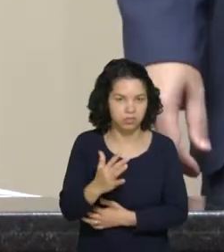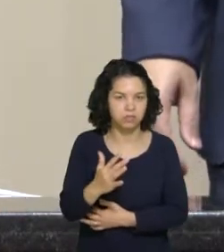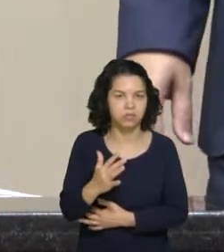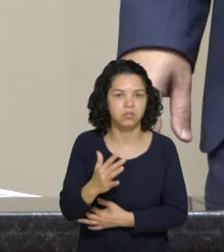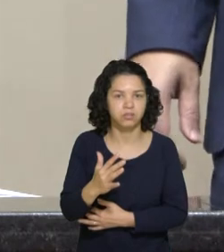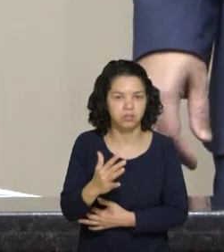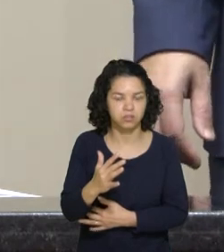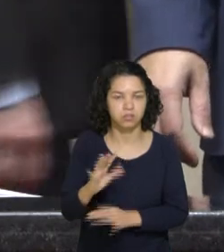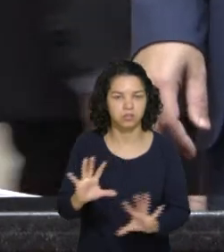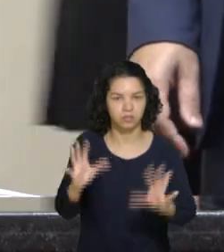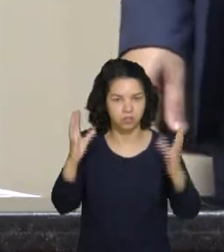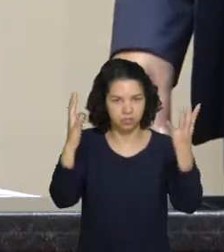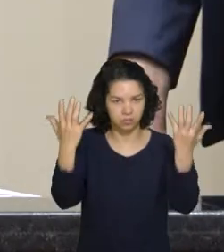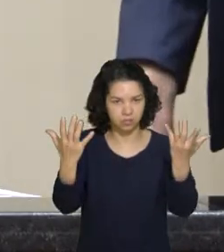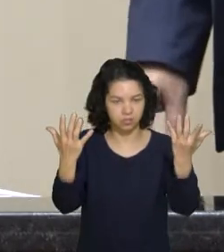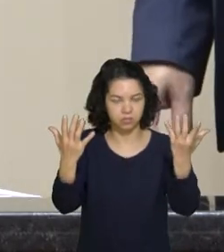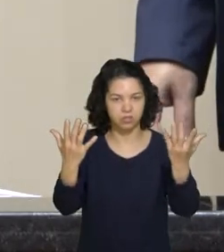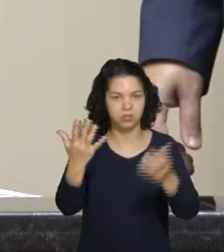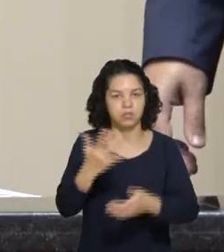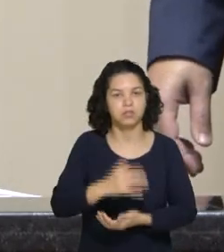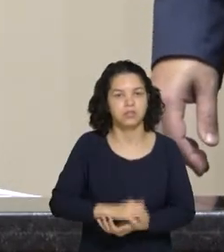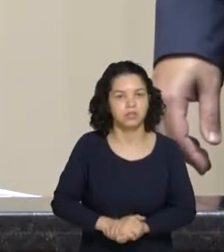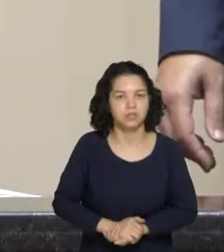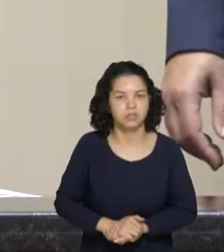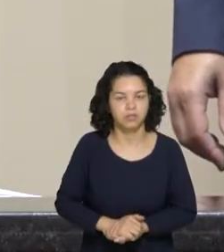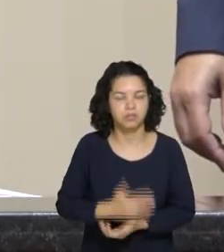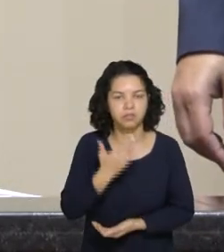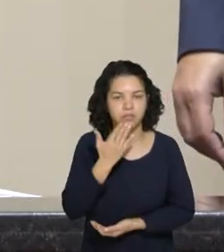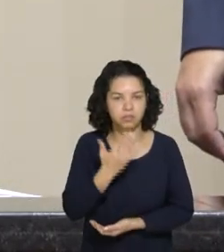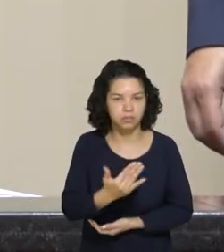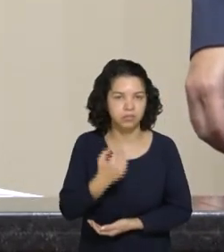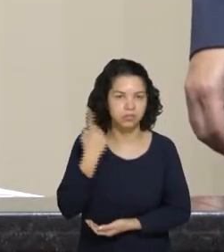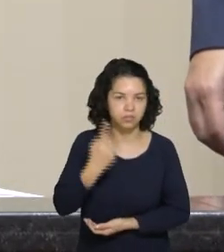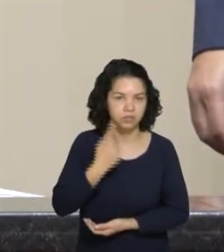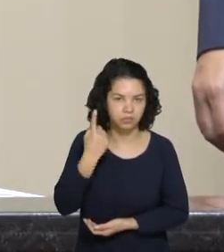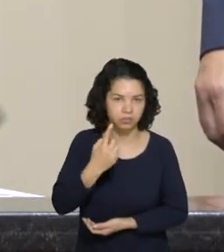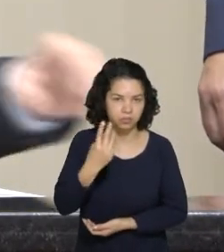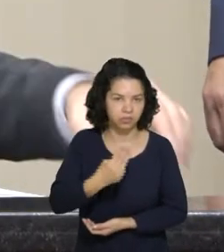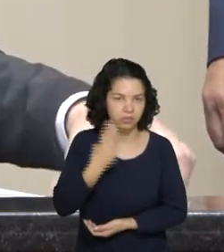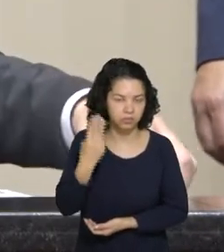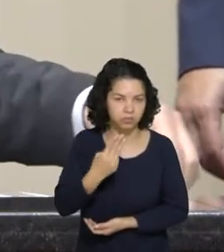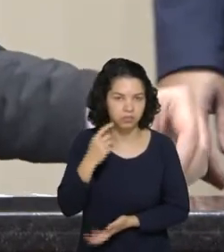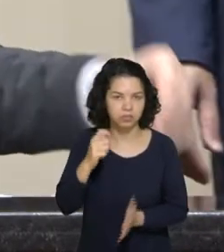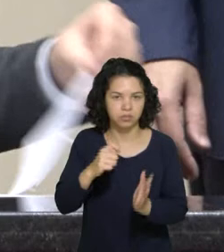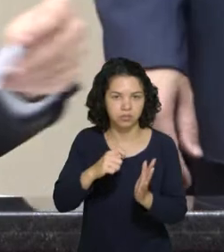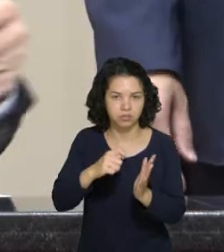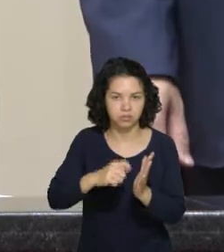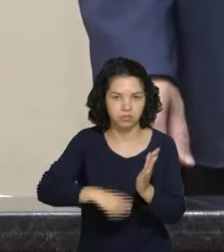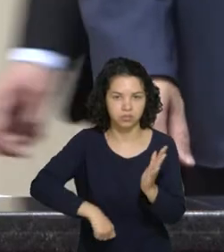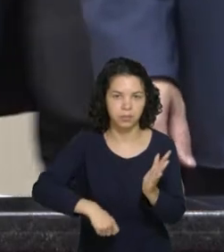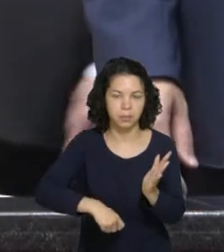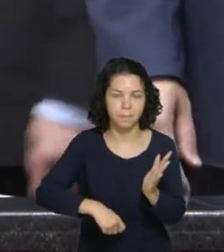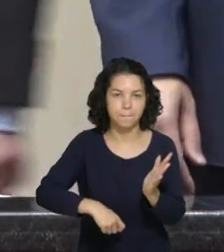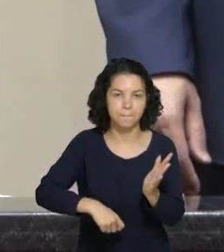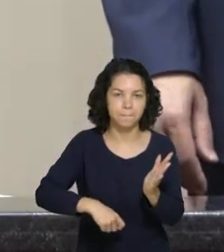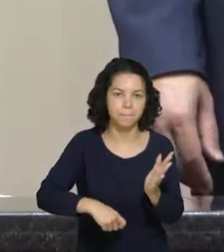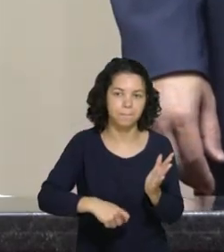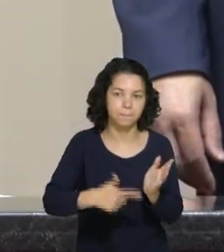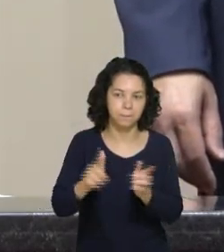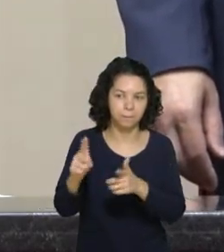requerimento do deputado Márcio Machado e assinado pelas